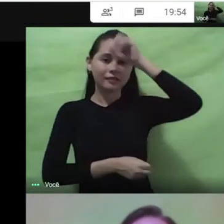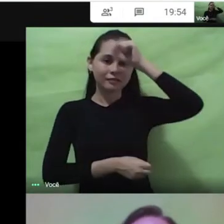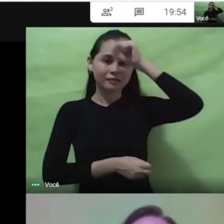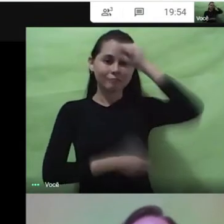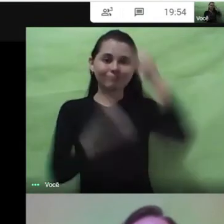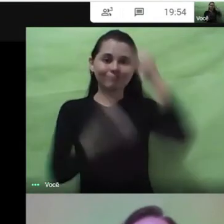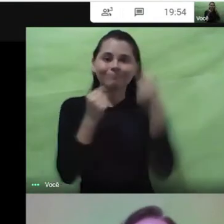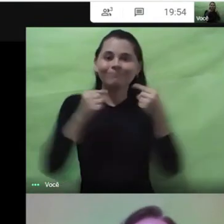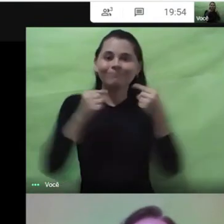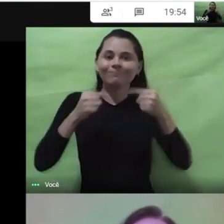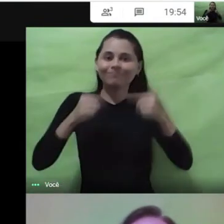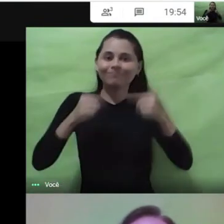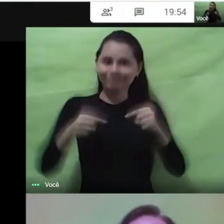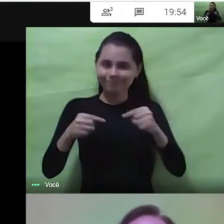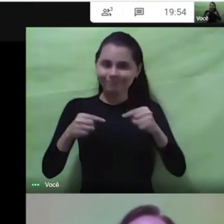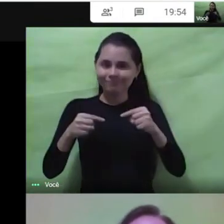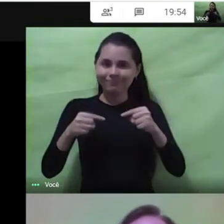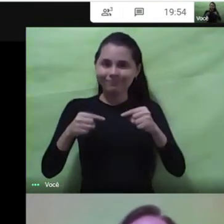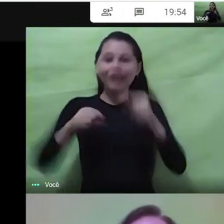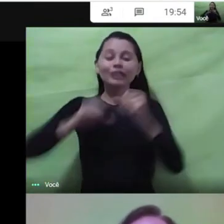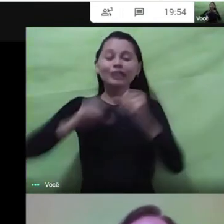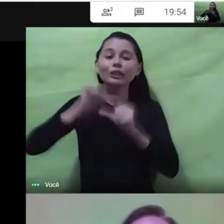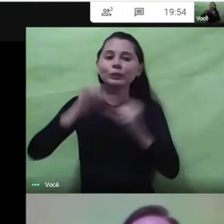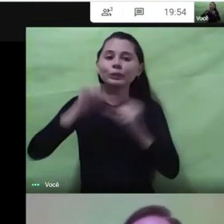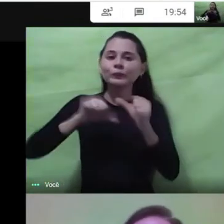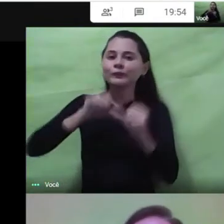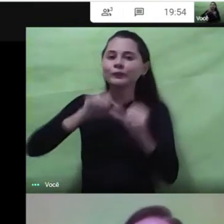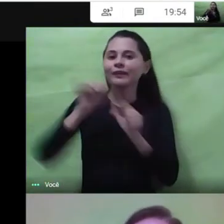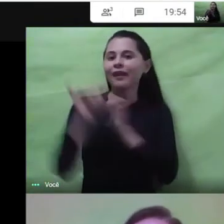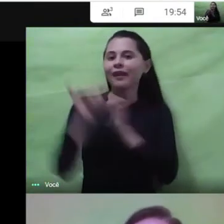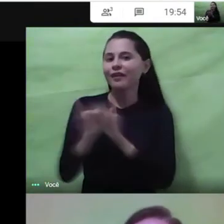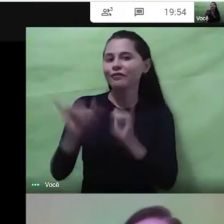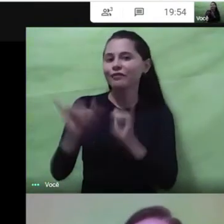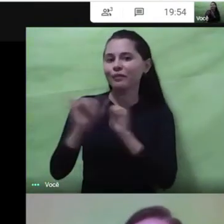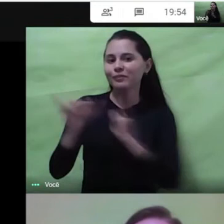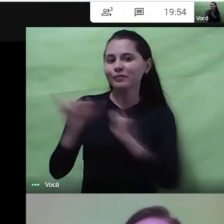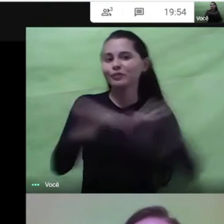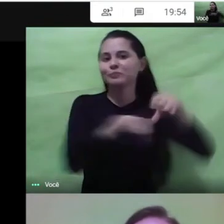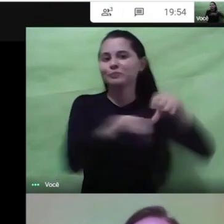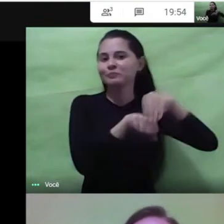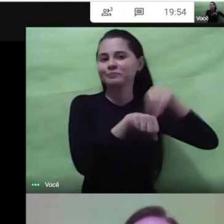de Converter Informação em Conhecimento.